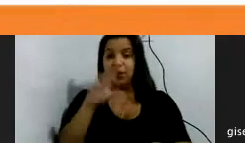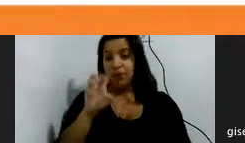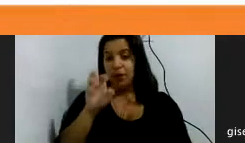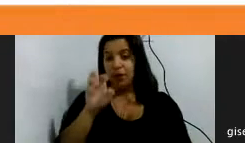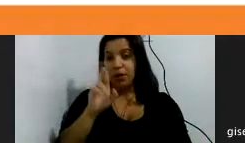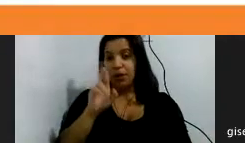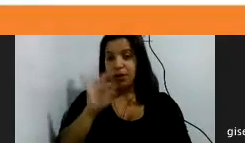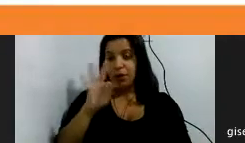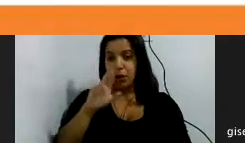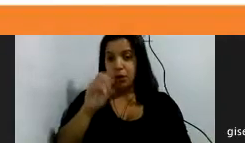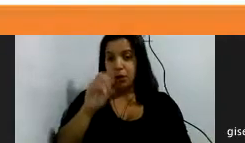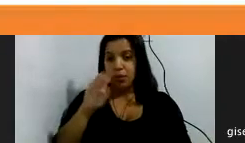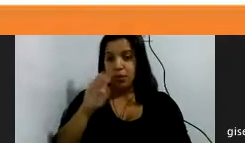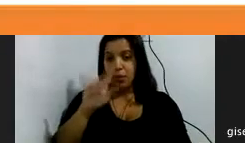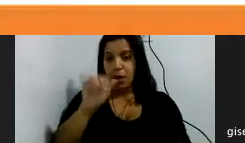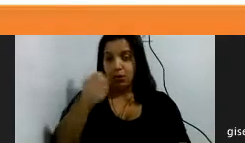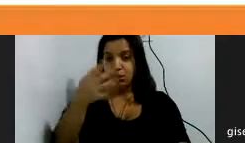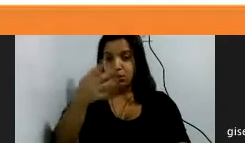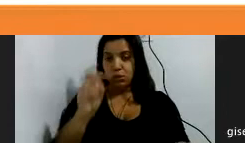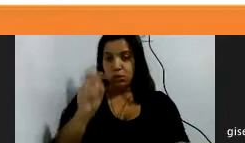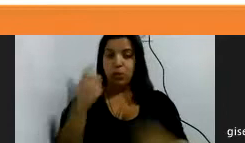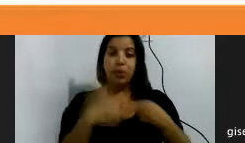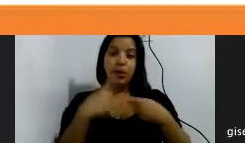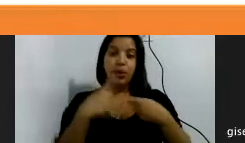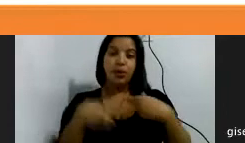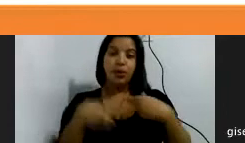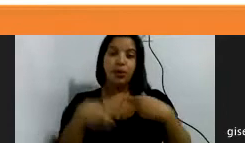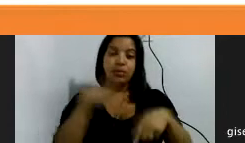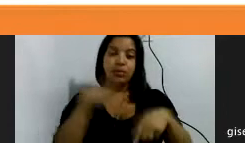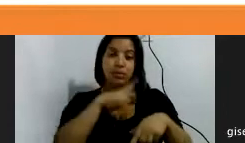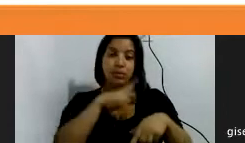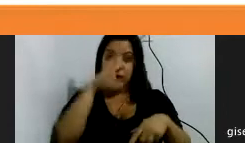quê? Porque ele tem hemólise intensa.